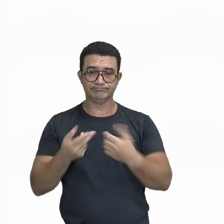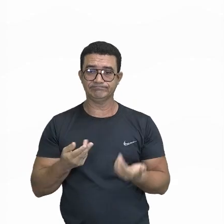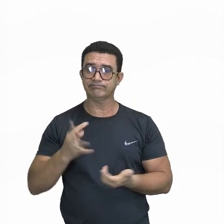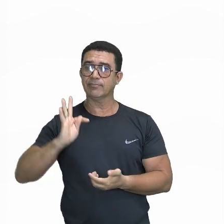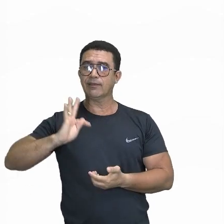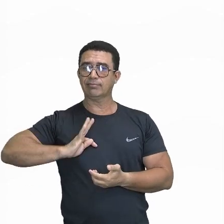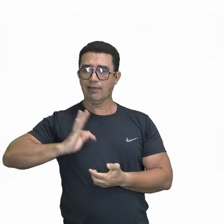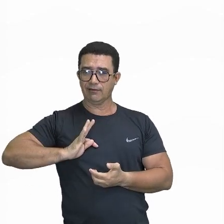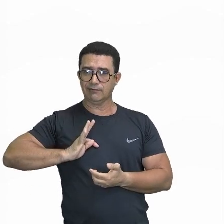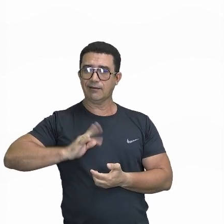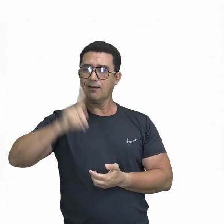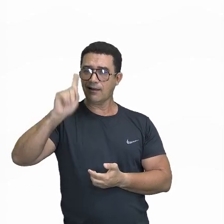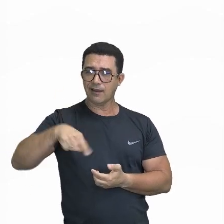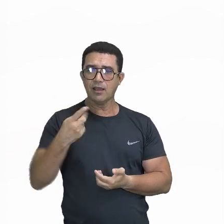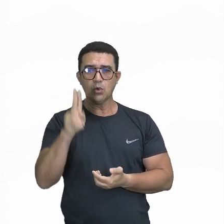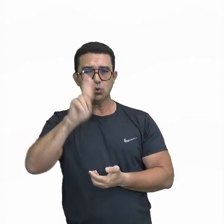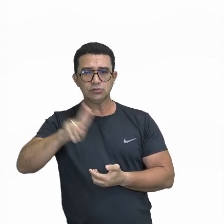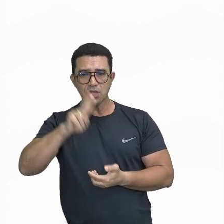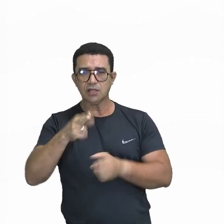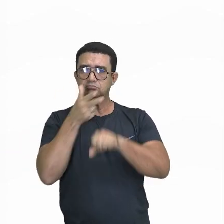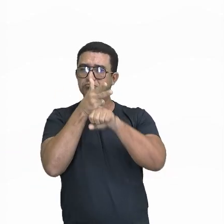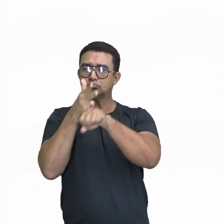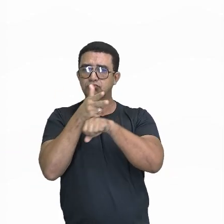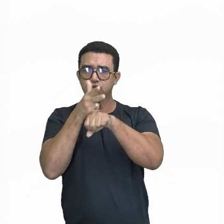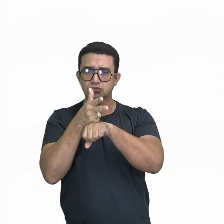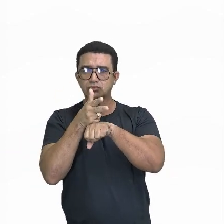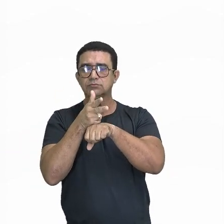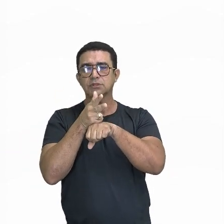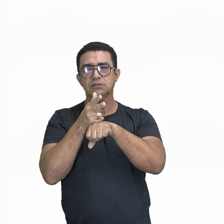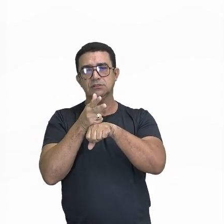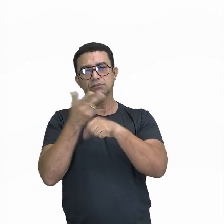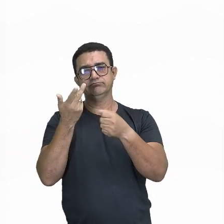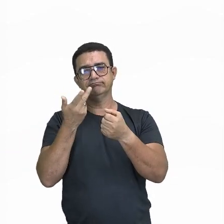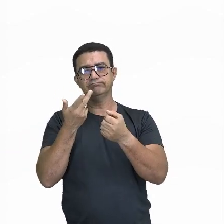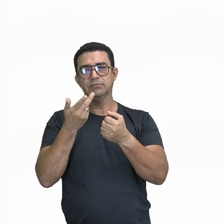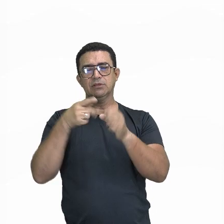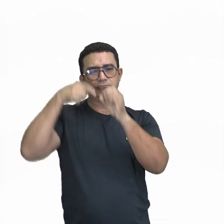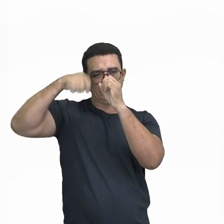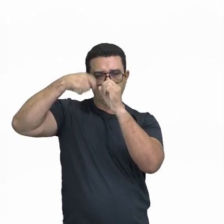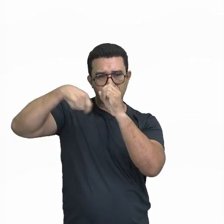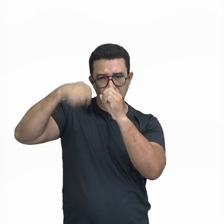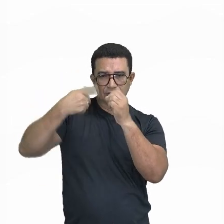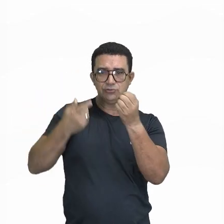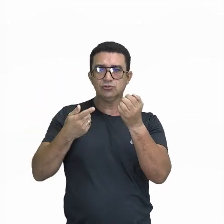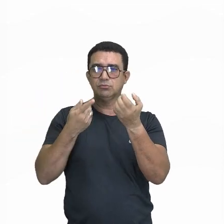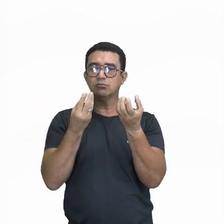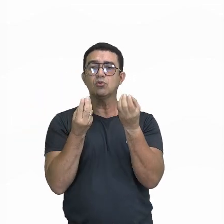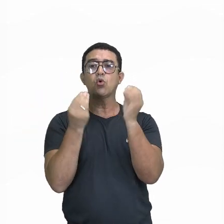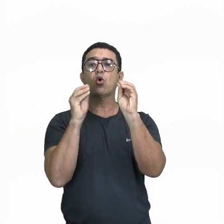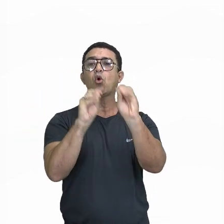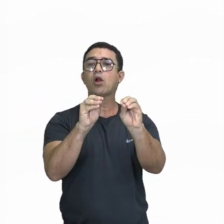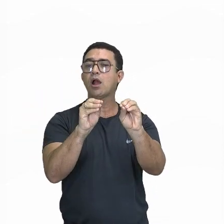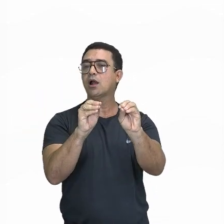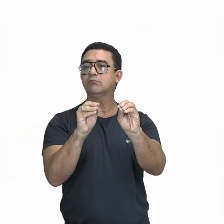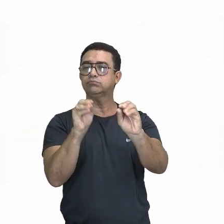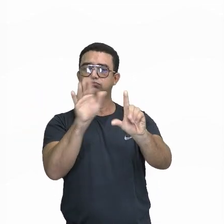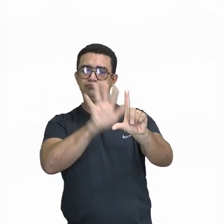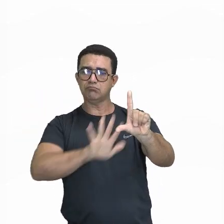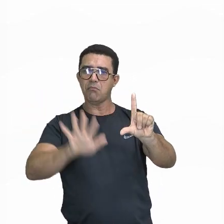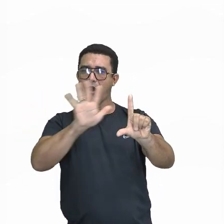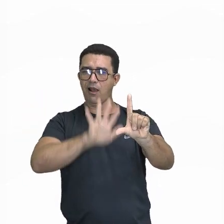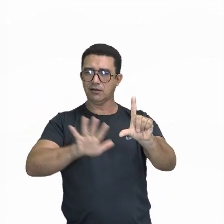geralmente usada para a gravação de vídeos em estúdios, para inserção de um cenário